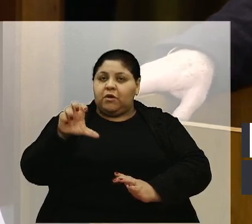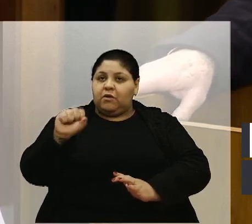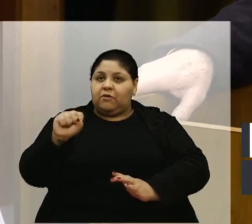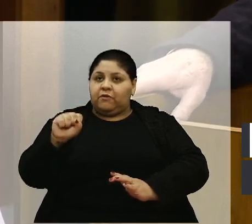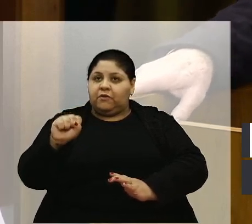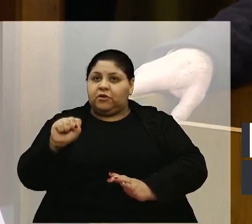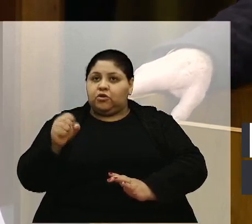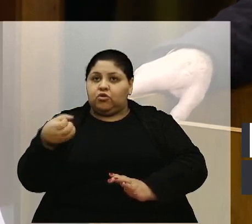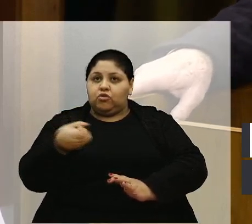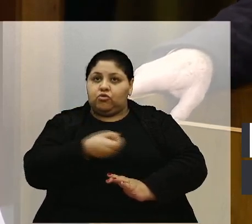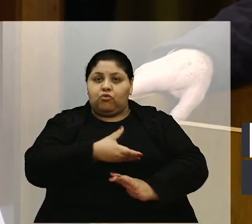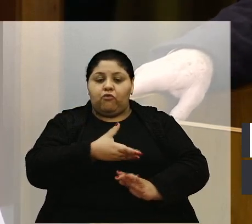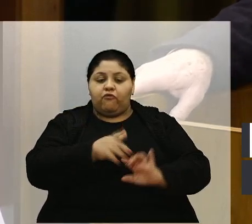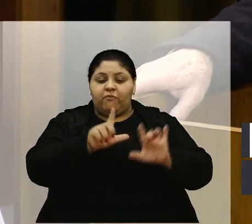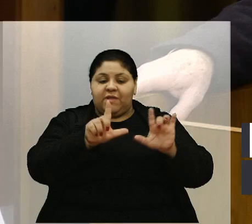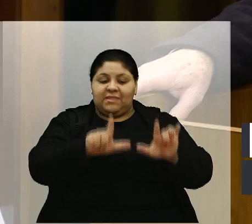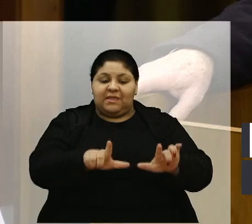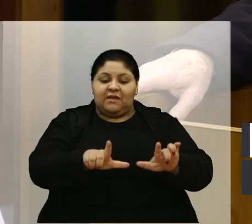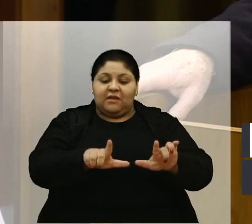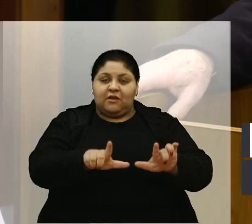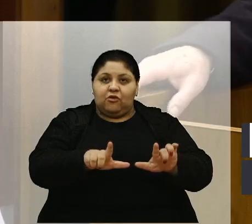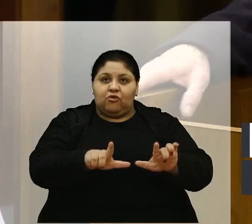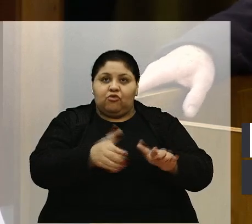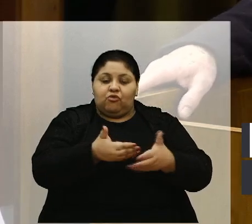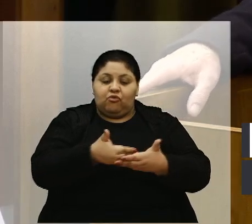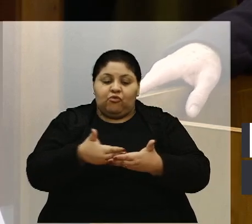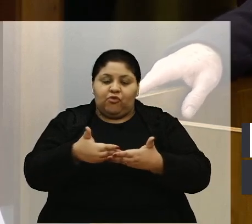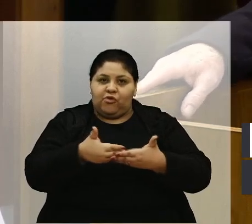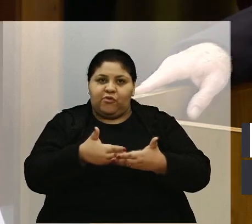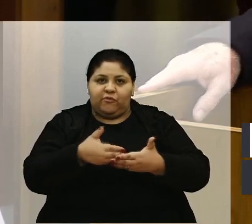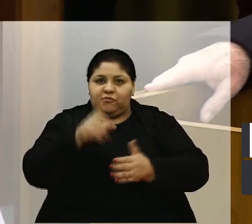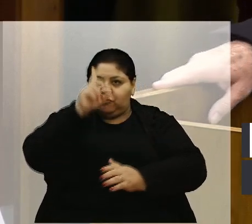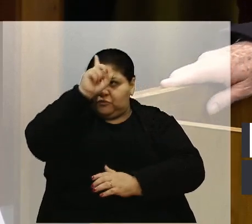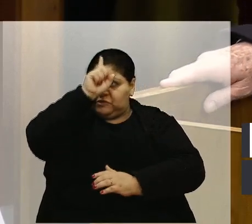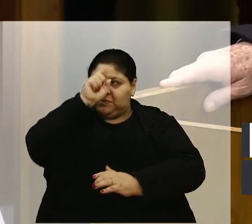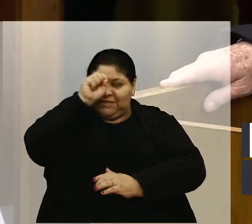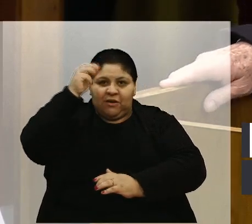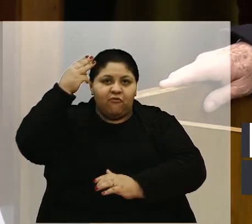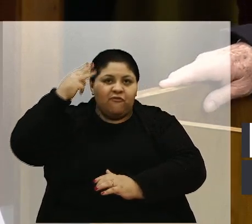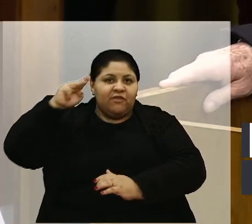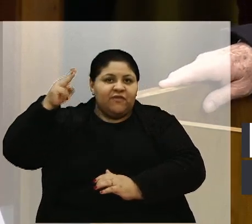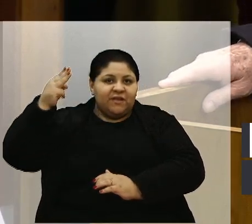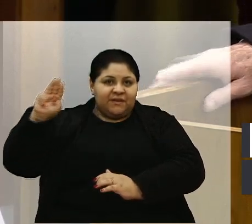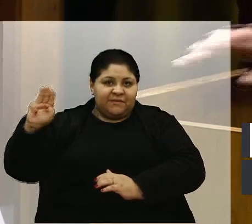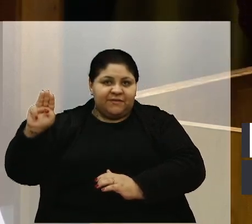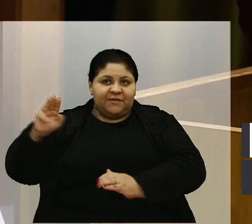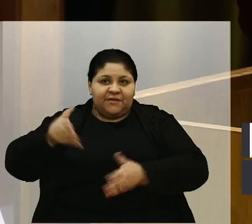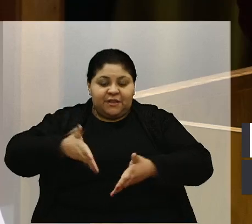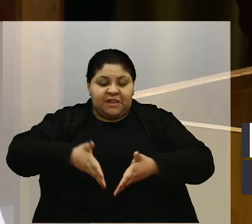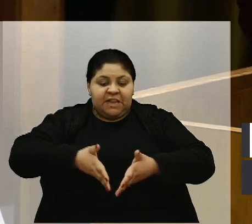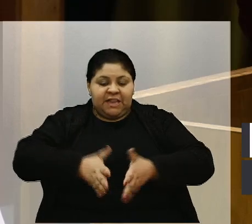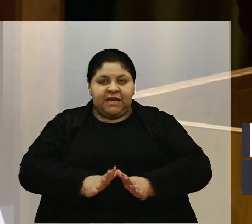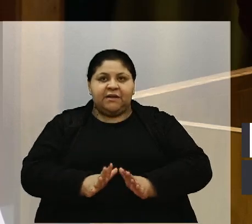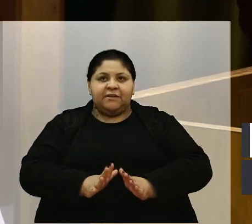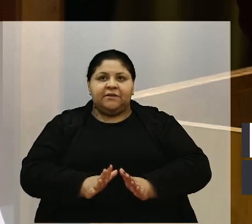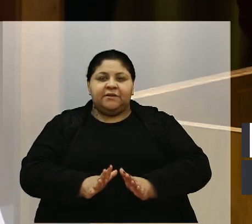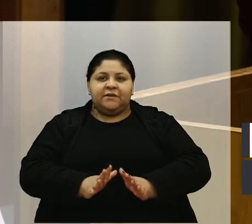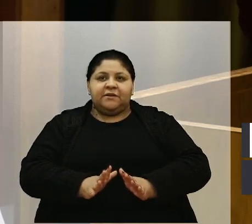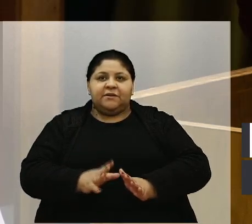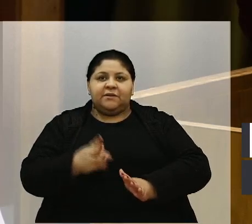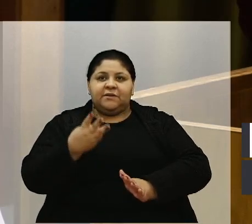materno infantil no Hospital Virvi Ramos. Nasceu com